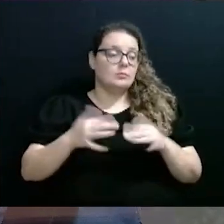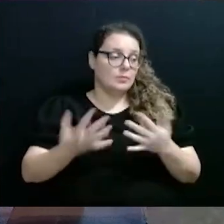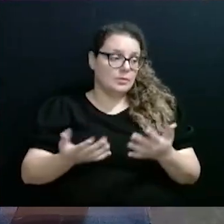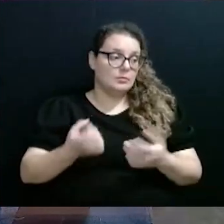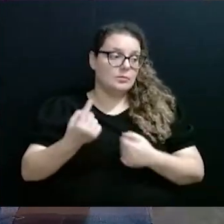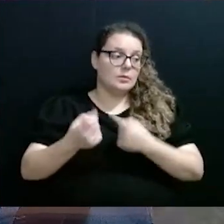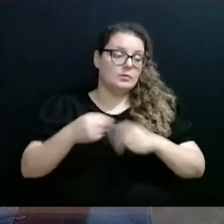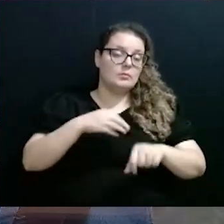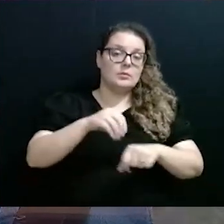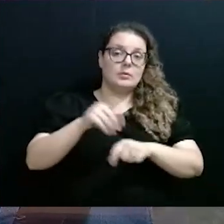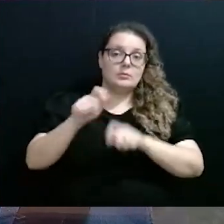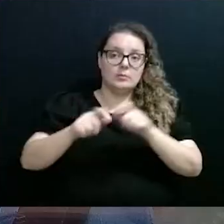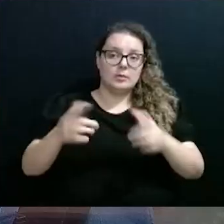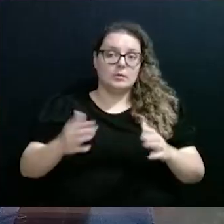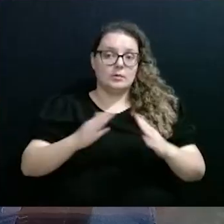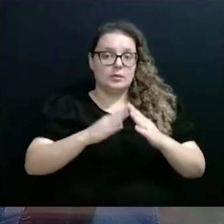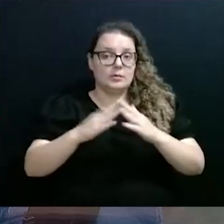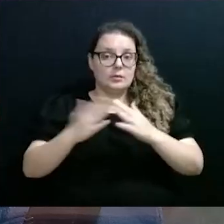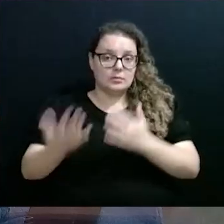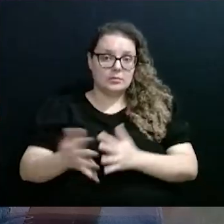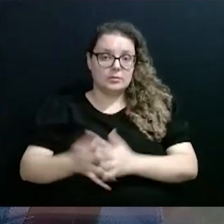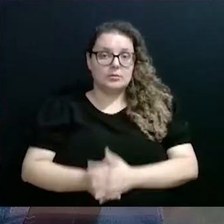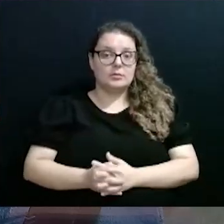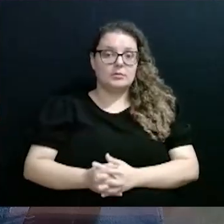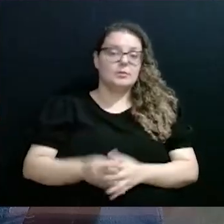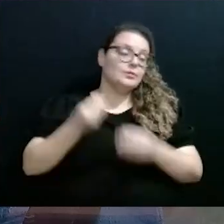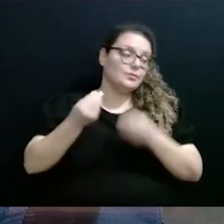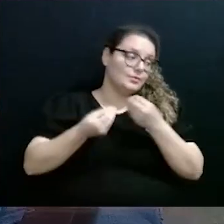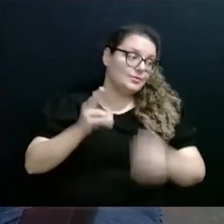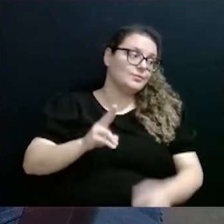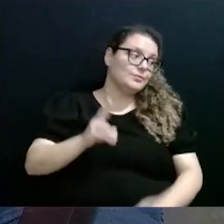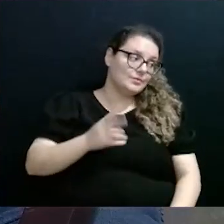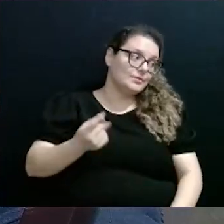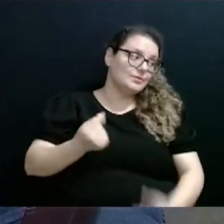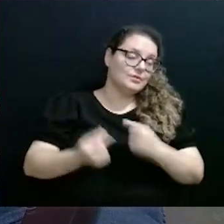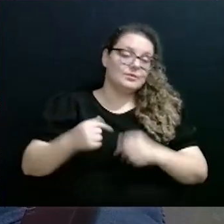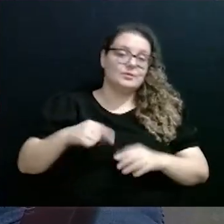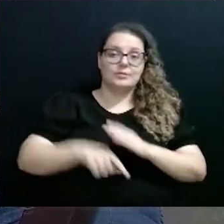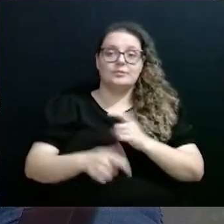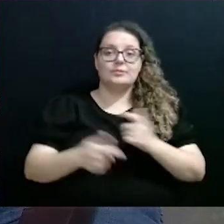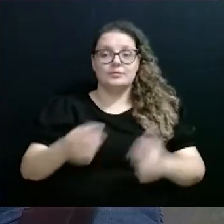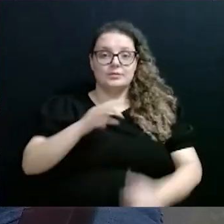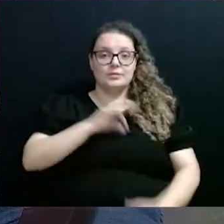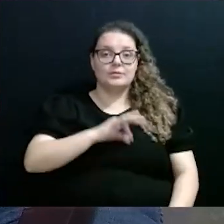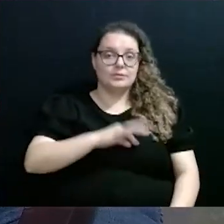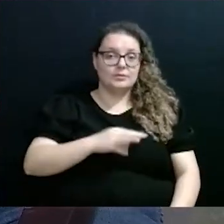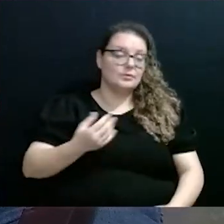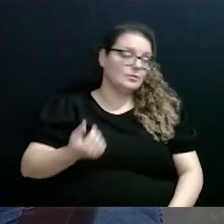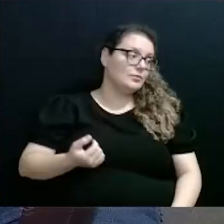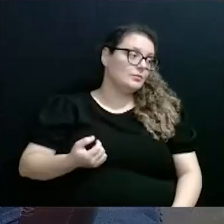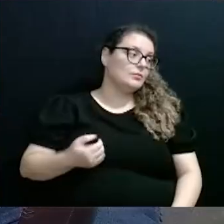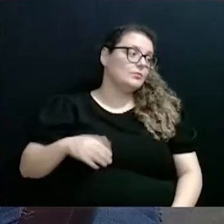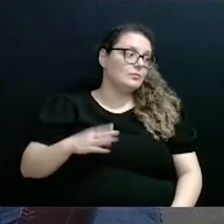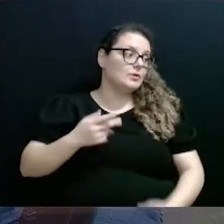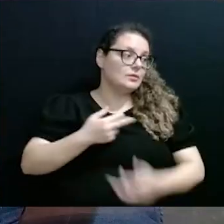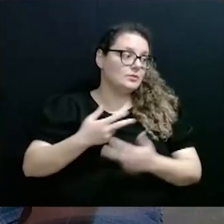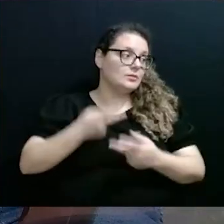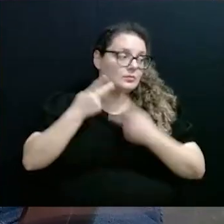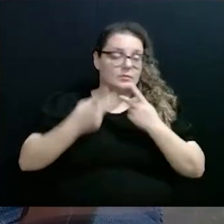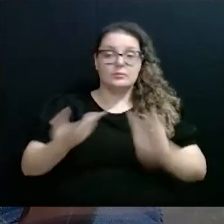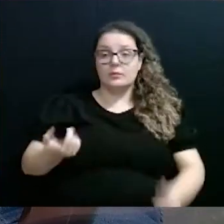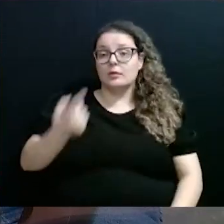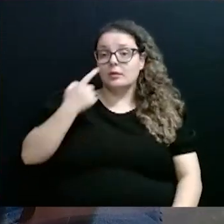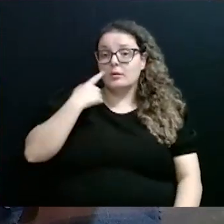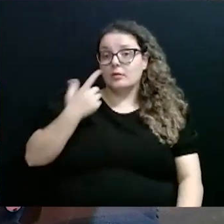mais alguma dica para o pessoal que está em casa, né? De como usar esse dinheiro, esse abono salarial? Tem mais alguma coisa que você queria falar?